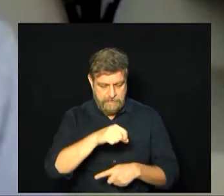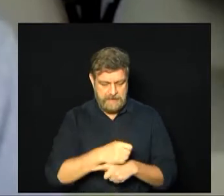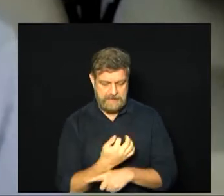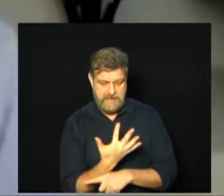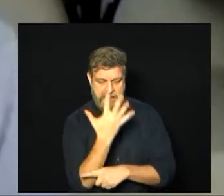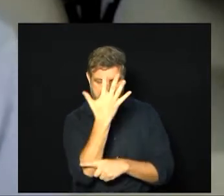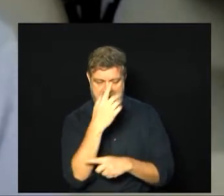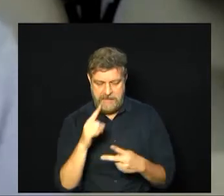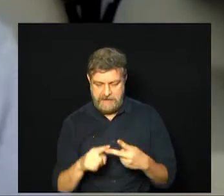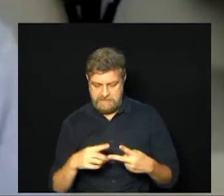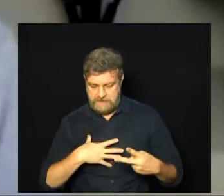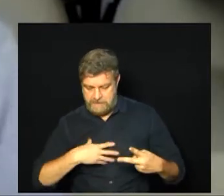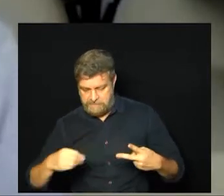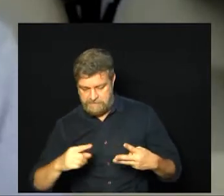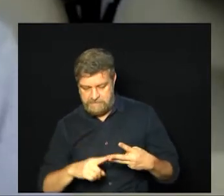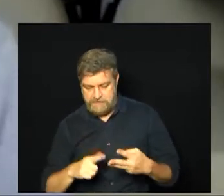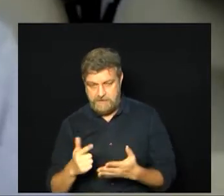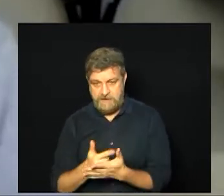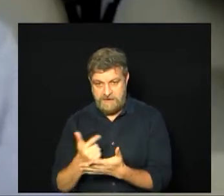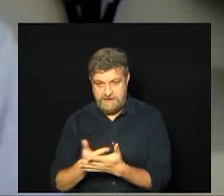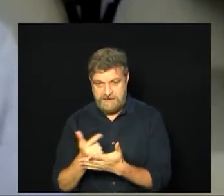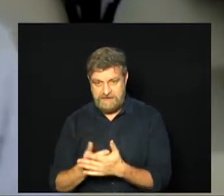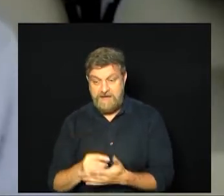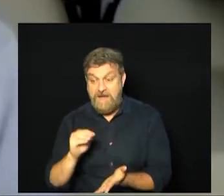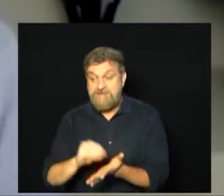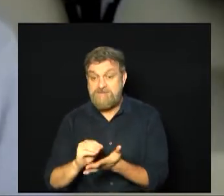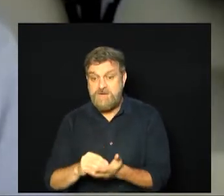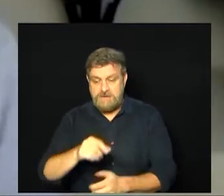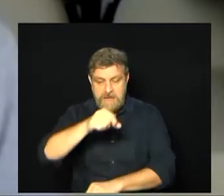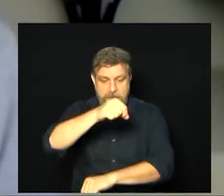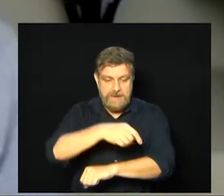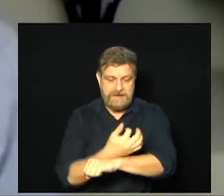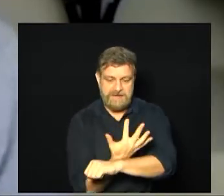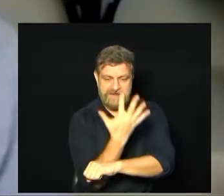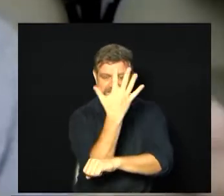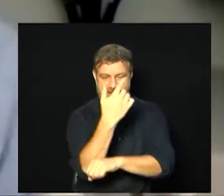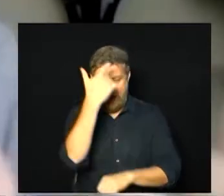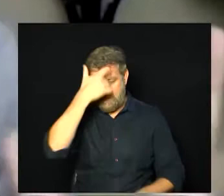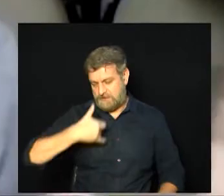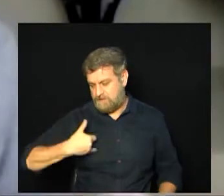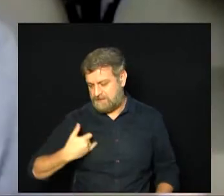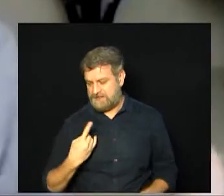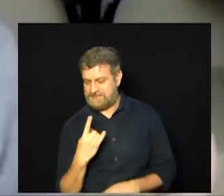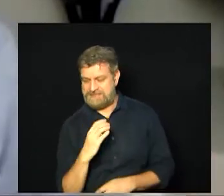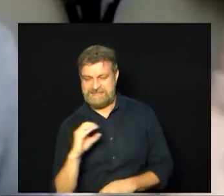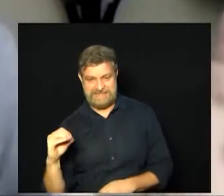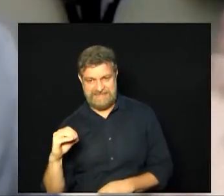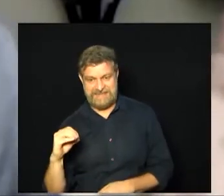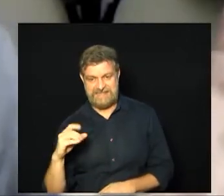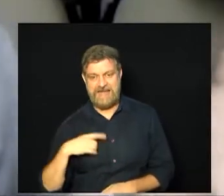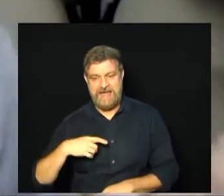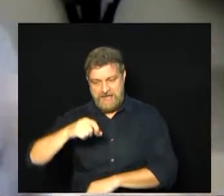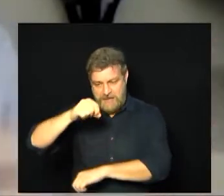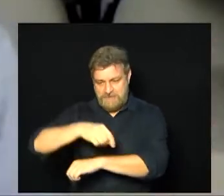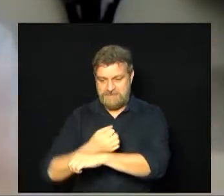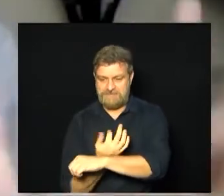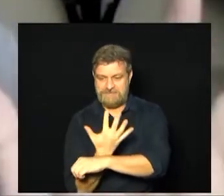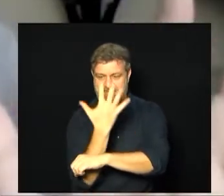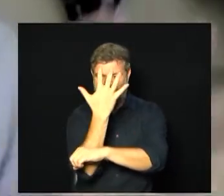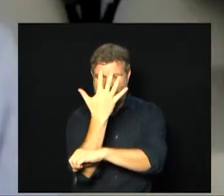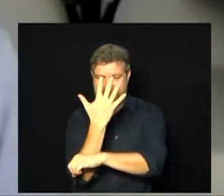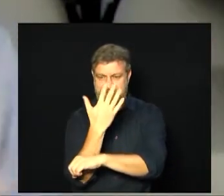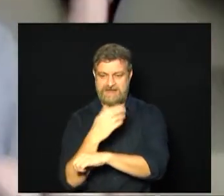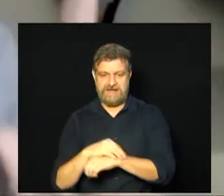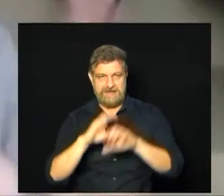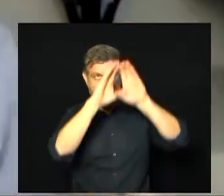livro. Agora que eu escrevi o livro, eu vou deixar para plantar essa árvore quando eu tiver ali uns 100, 110 anos, e aí Deus pode falar, posso